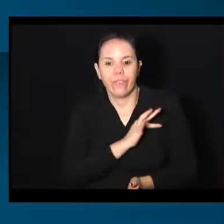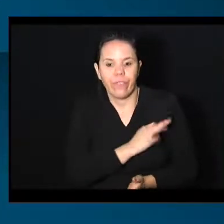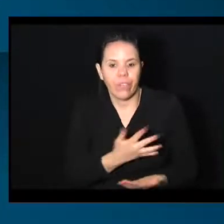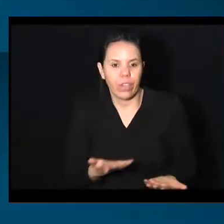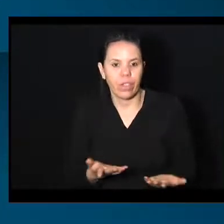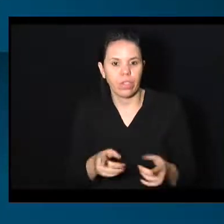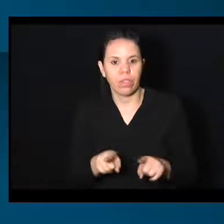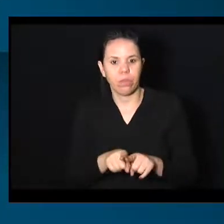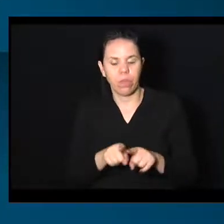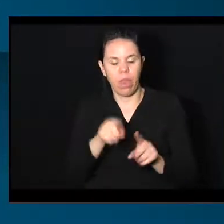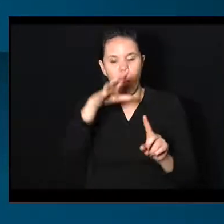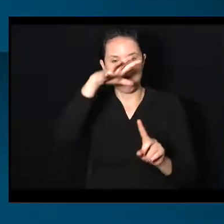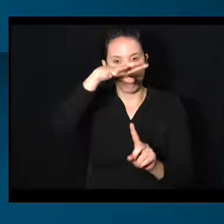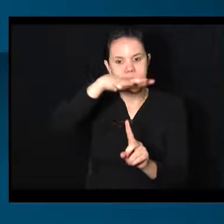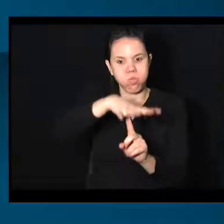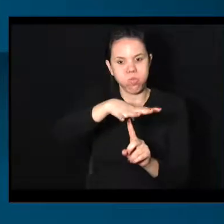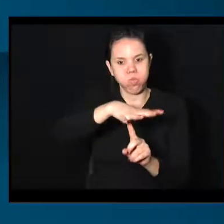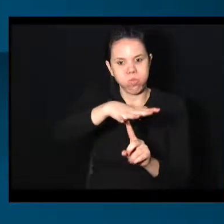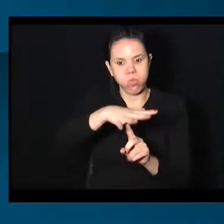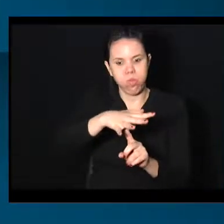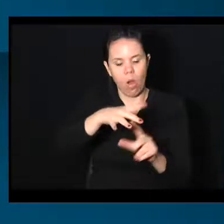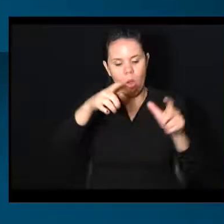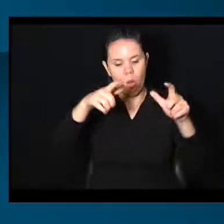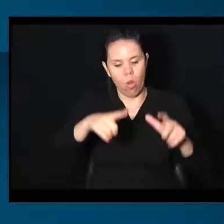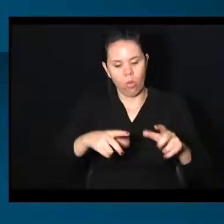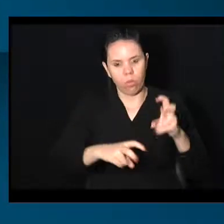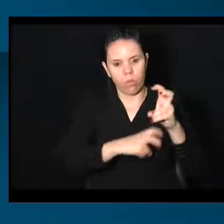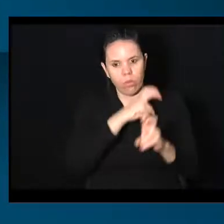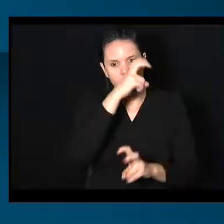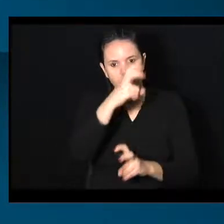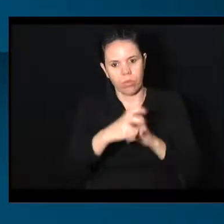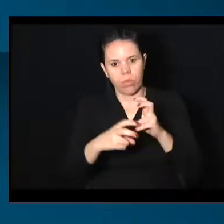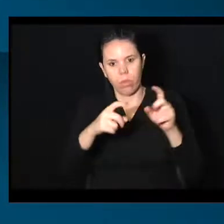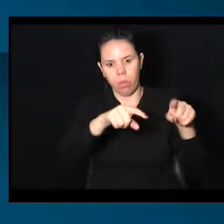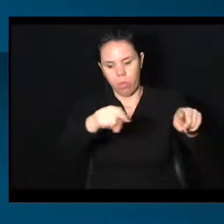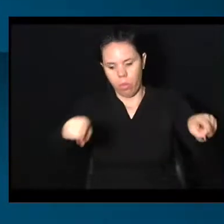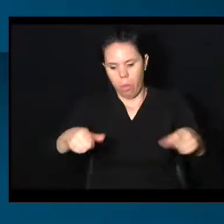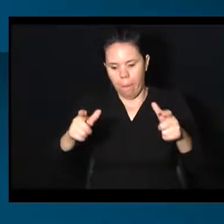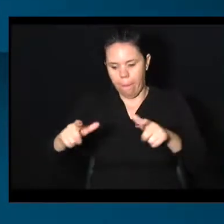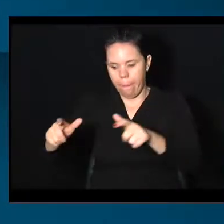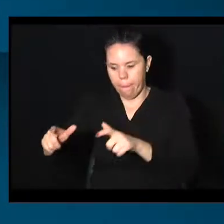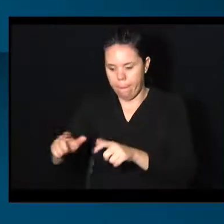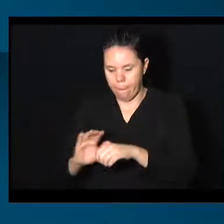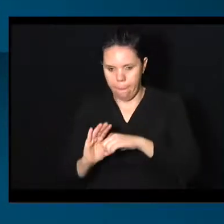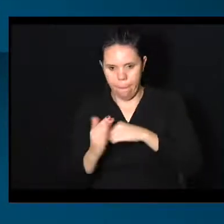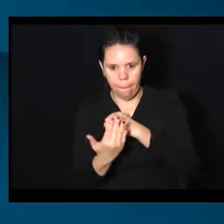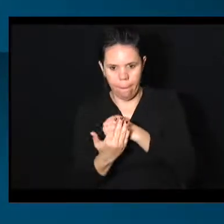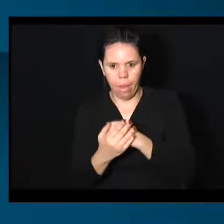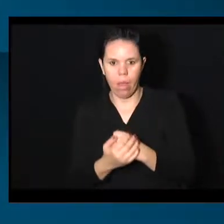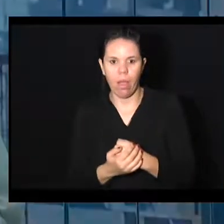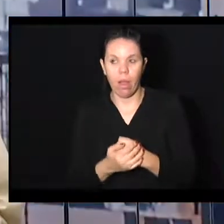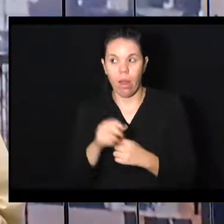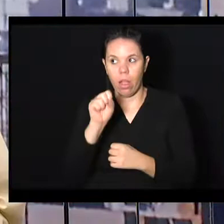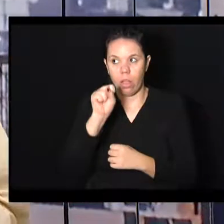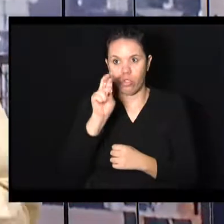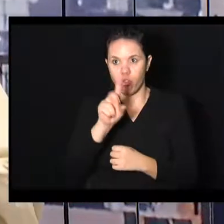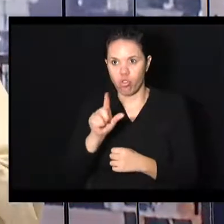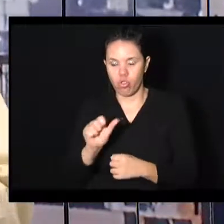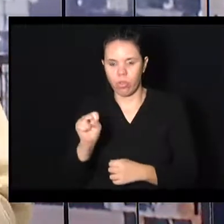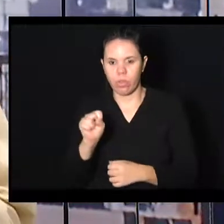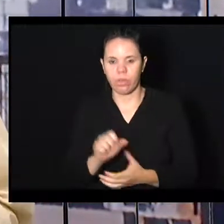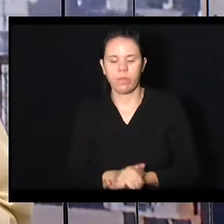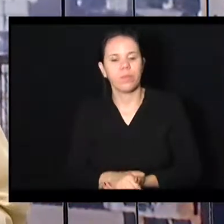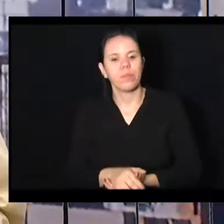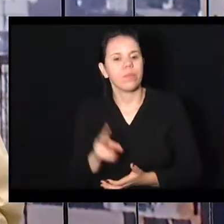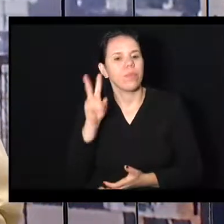de Souza o sistema de lazer localizado no loteamento Ville Sainte-Hélène, no distrito de Souzas.